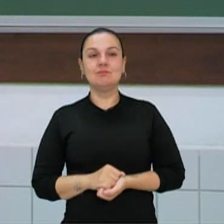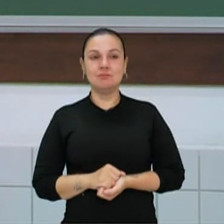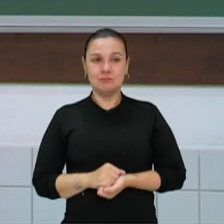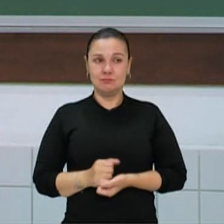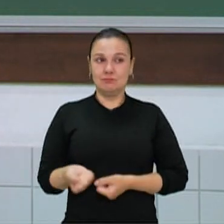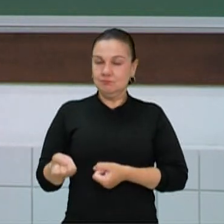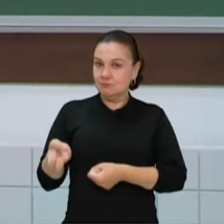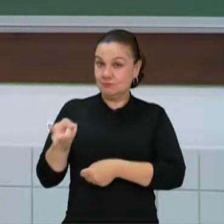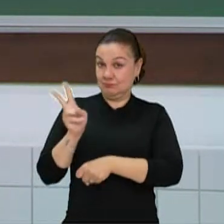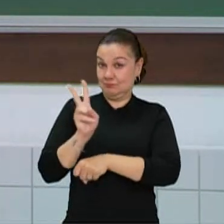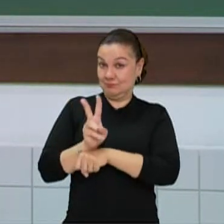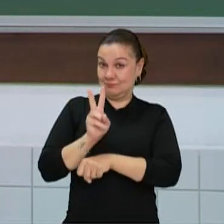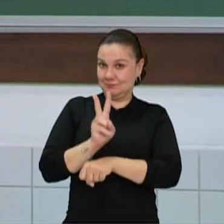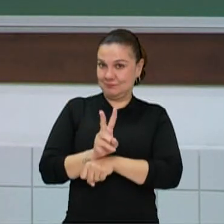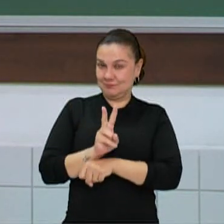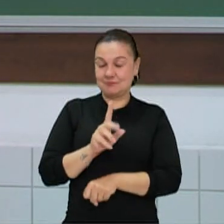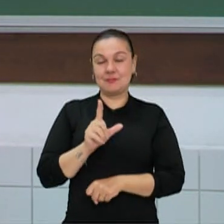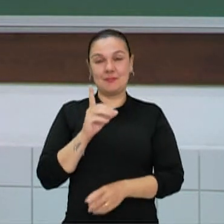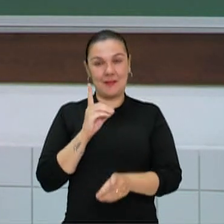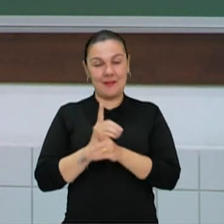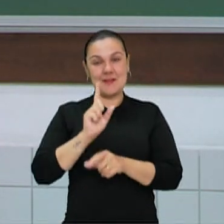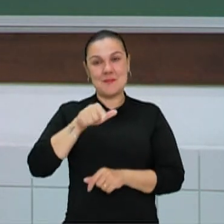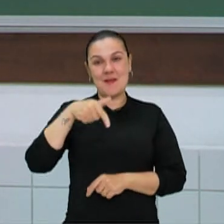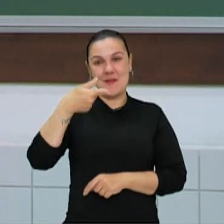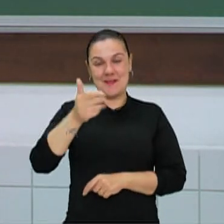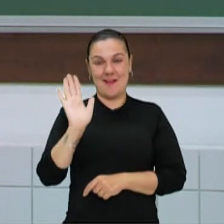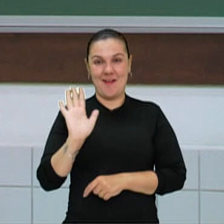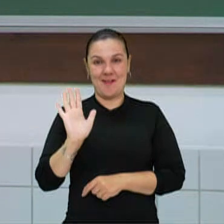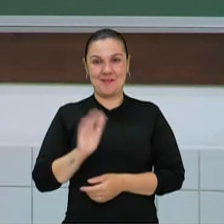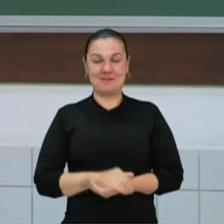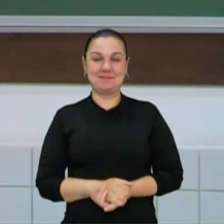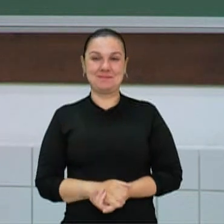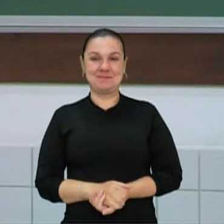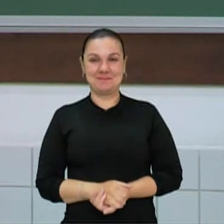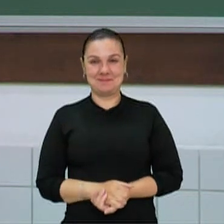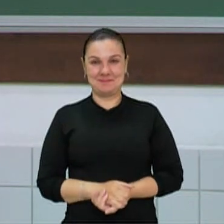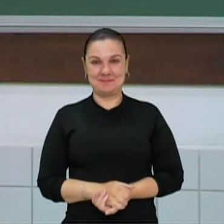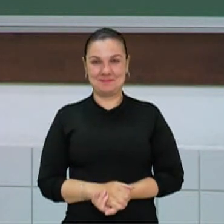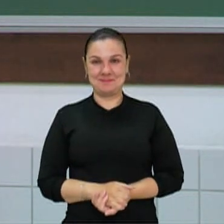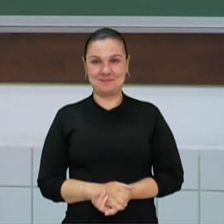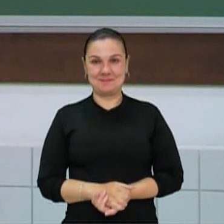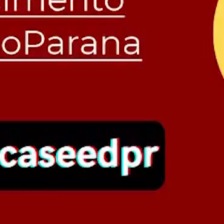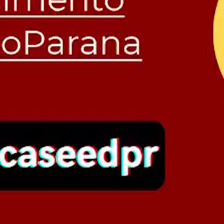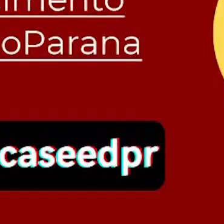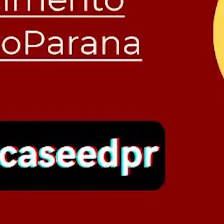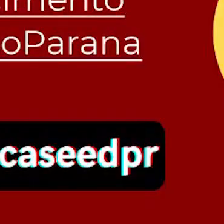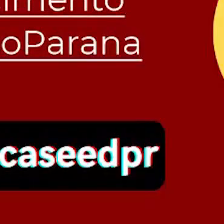Se cuidem e nos vemos na nossa próxima aula. Até mais. Tchau, tchau.